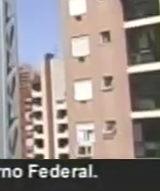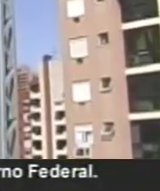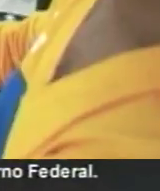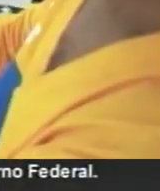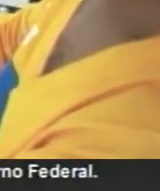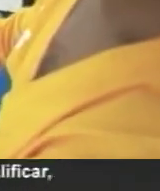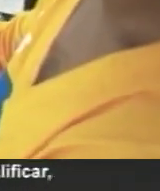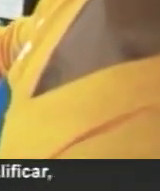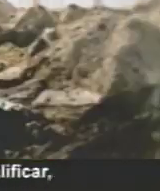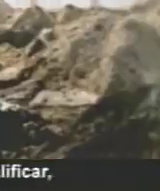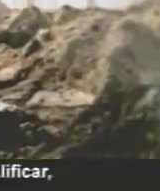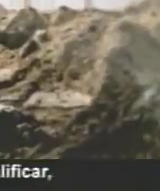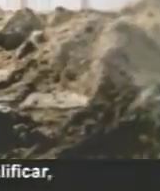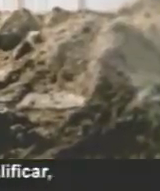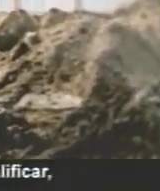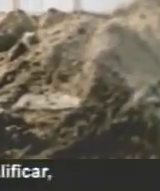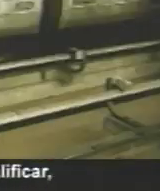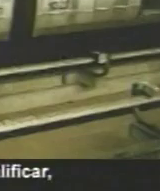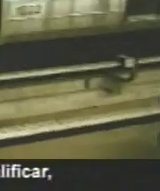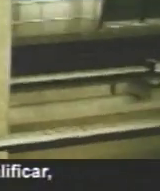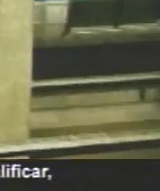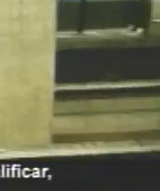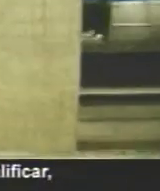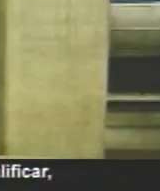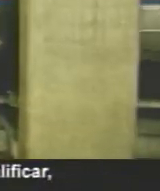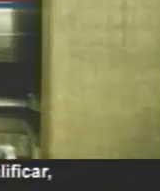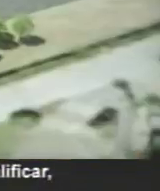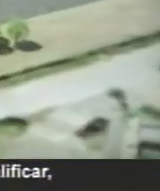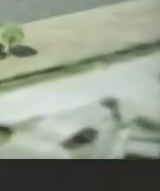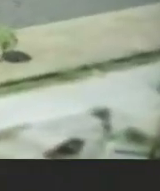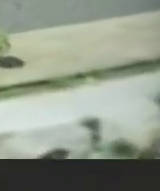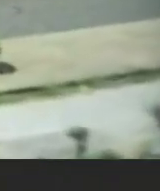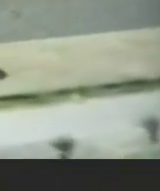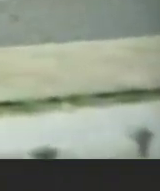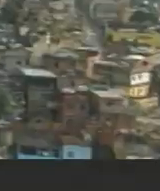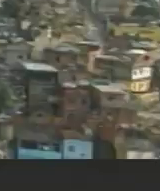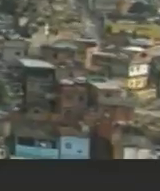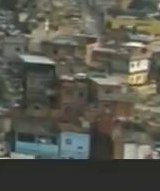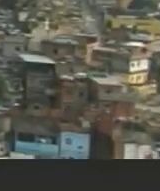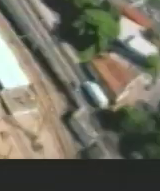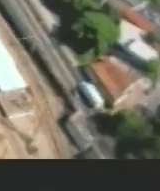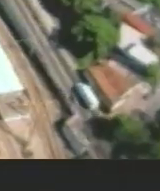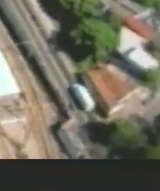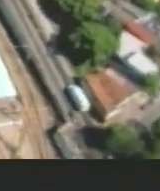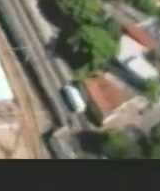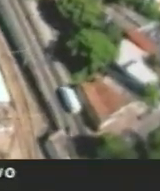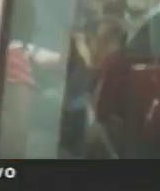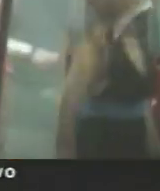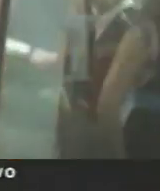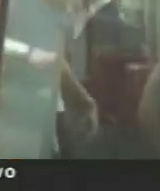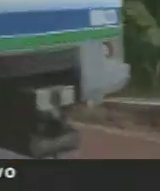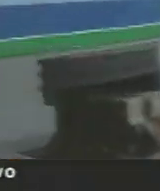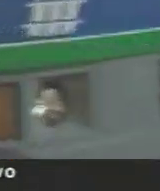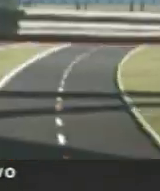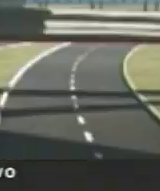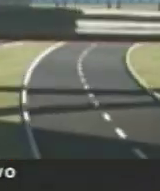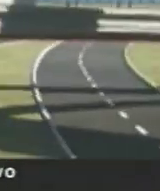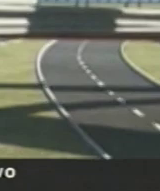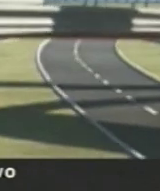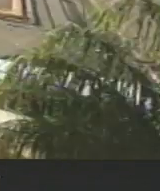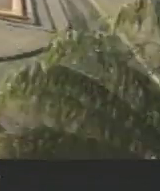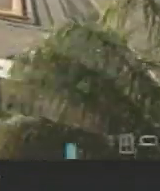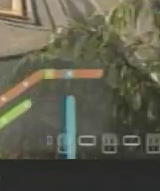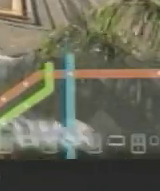do governo federal. Essas obras de infraestrutura vão qualificar, ampliar e elevar a capacidade dos sistemas de